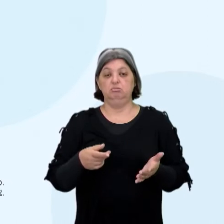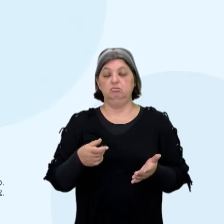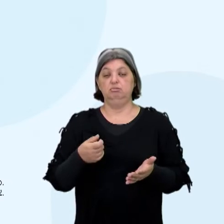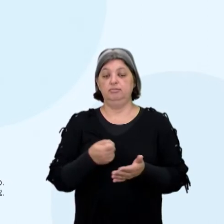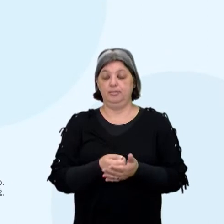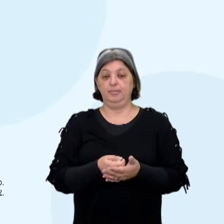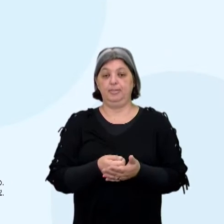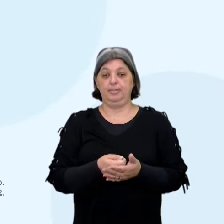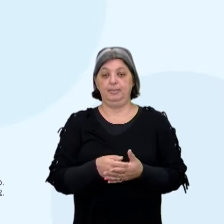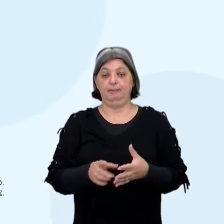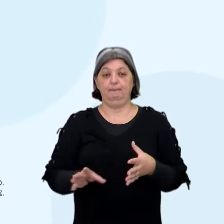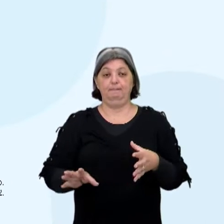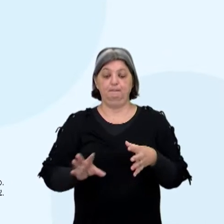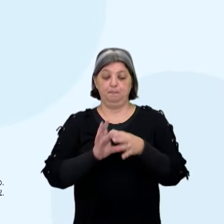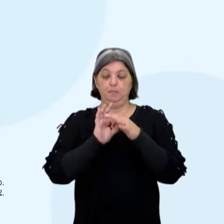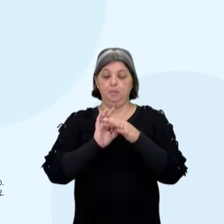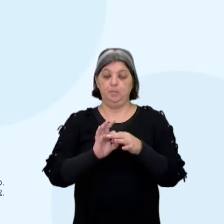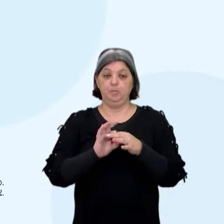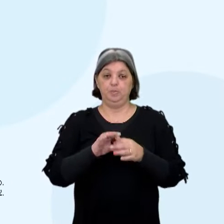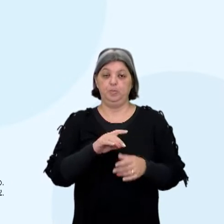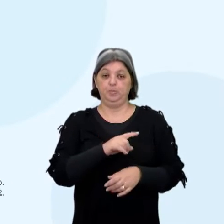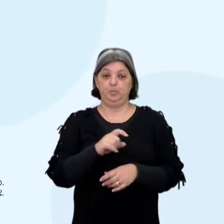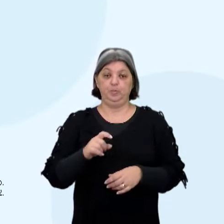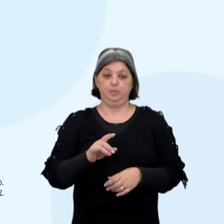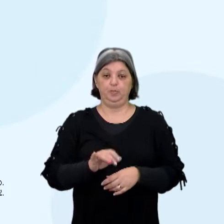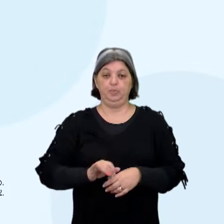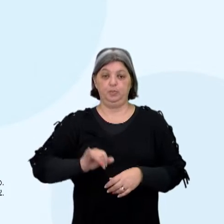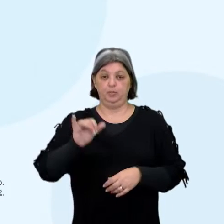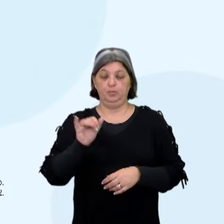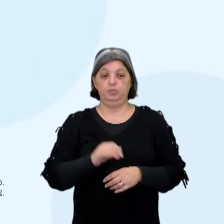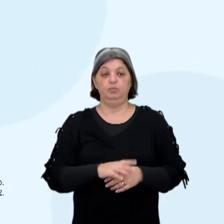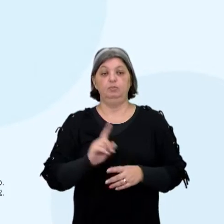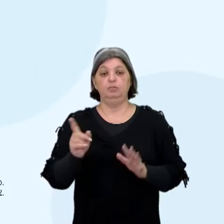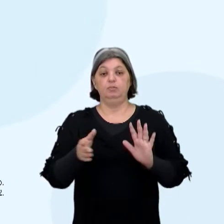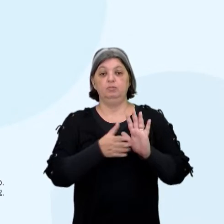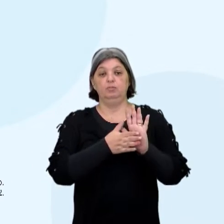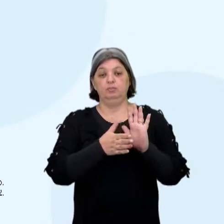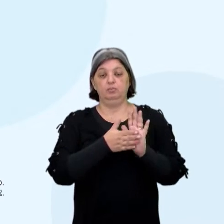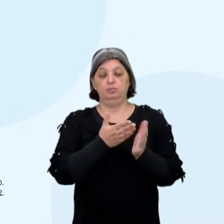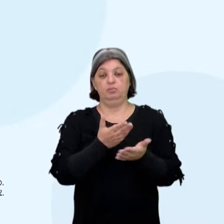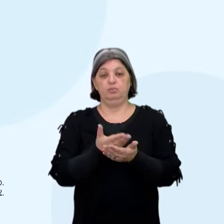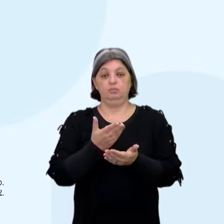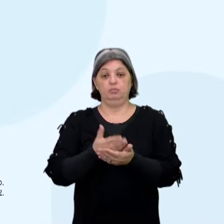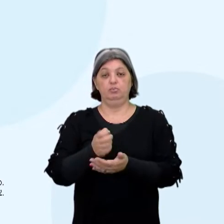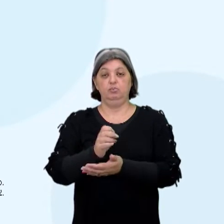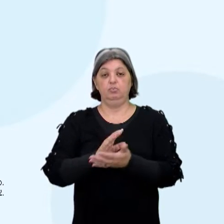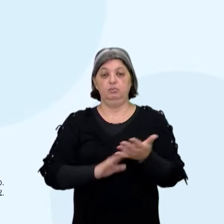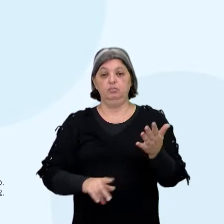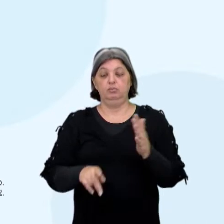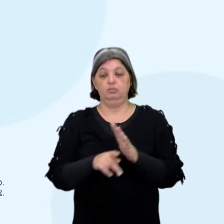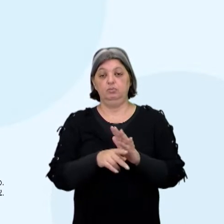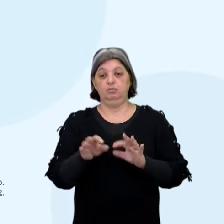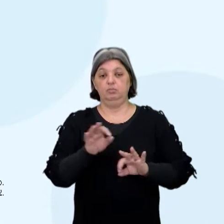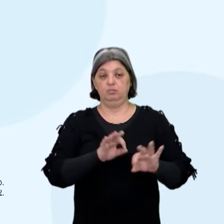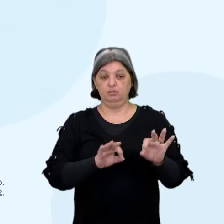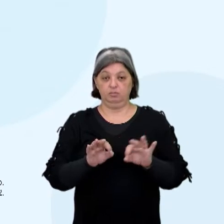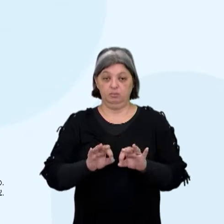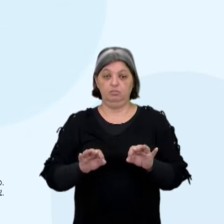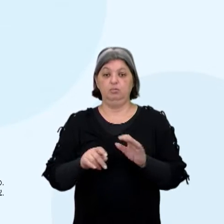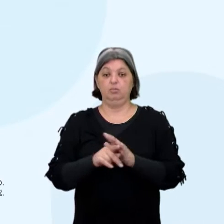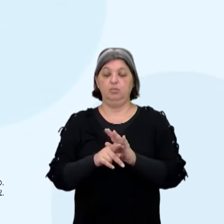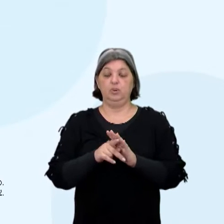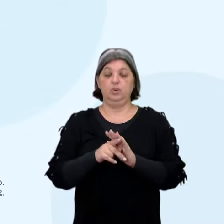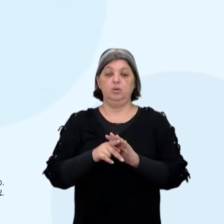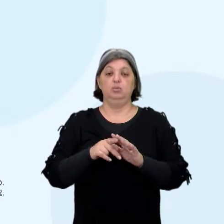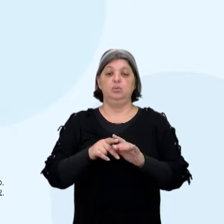condicionado ao x. Tá? Nesse momento, seguiremos com uma proposta de estudo de aplicação de regressão linear simples, com dados